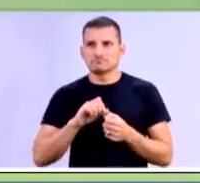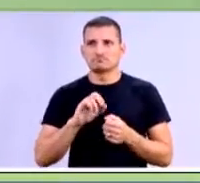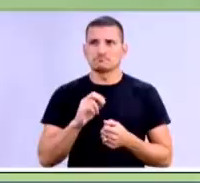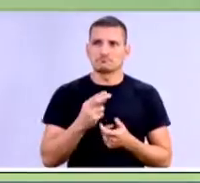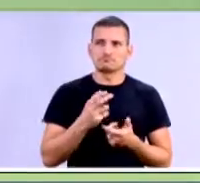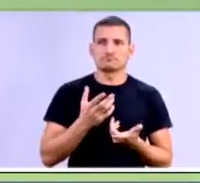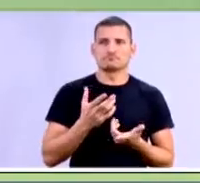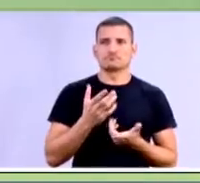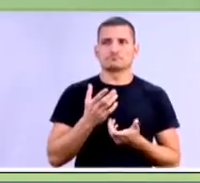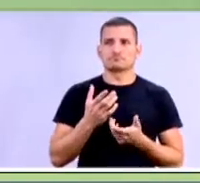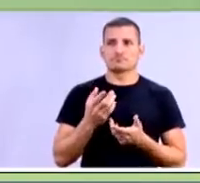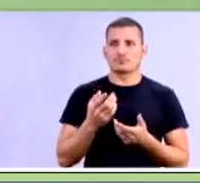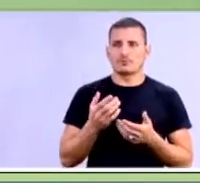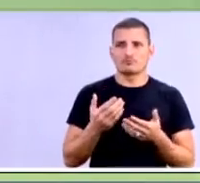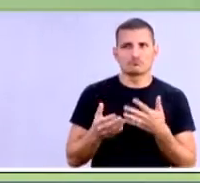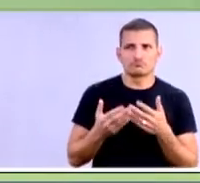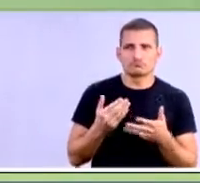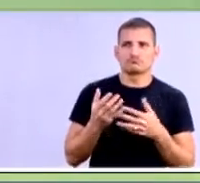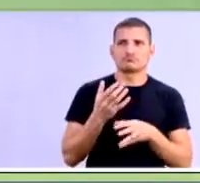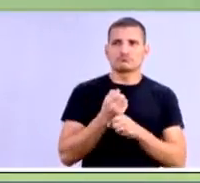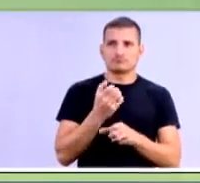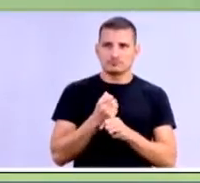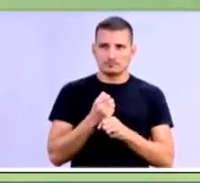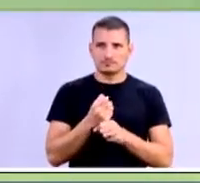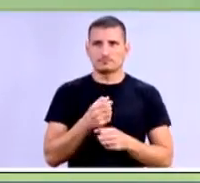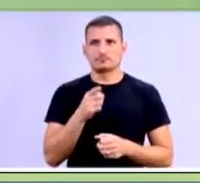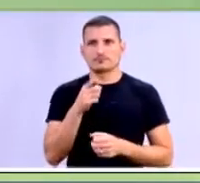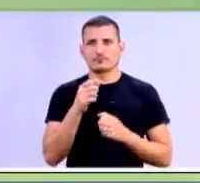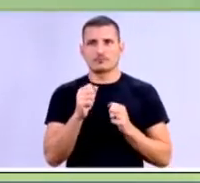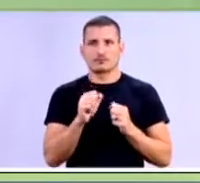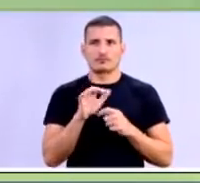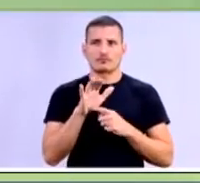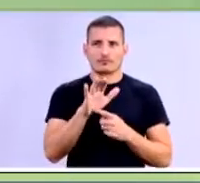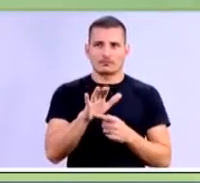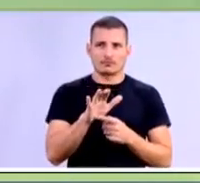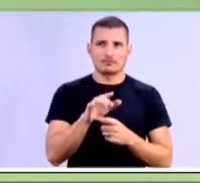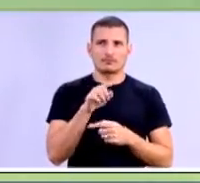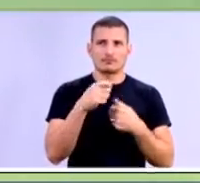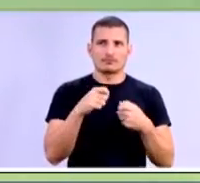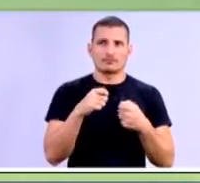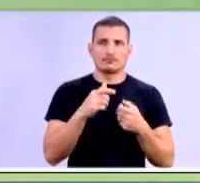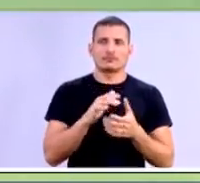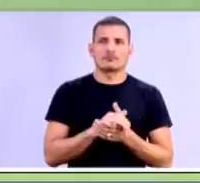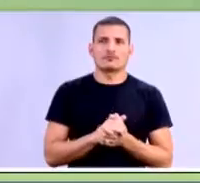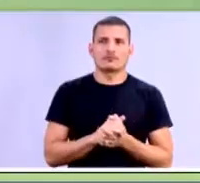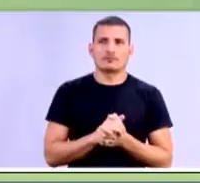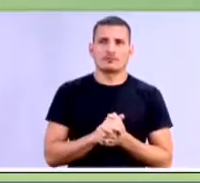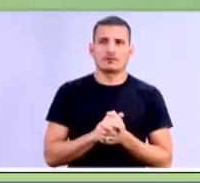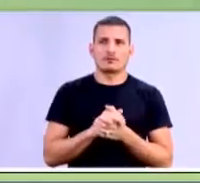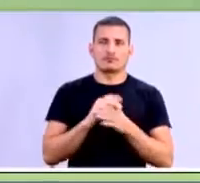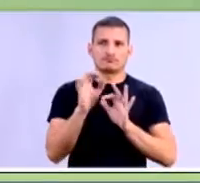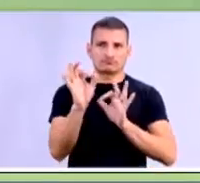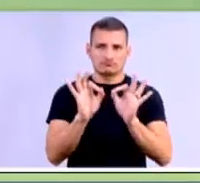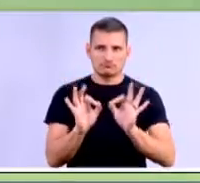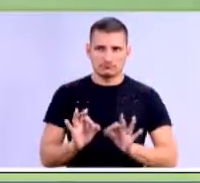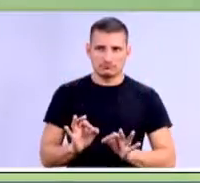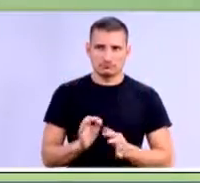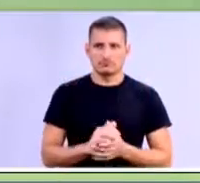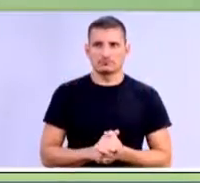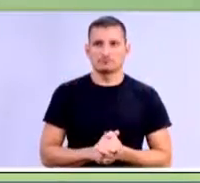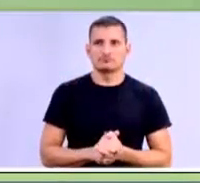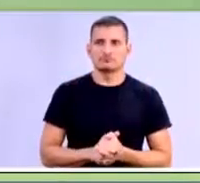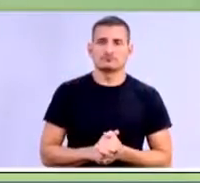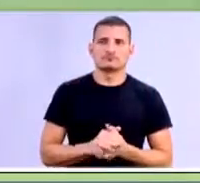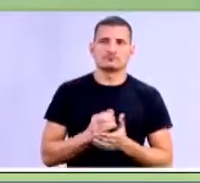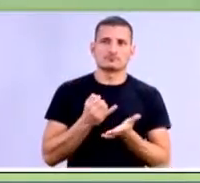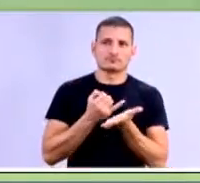ocorrência administrativa. Para que você possa apresentar isso, você precisa de uma certa organização. Ou seja,